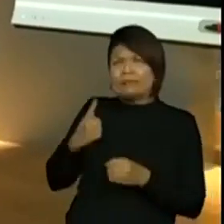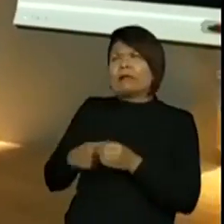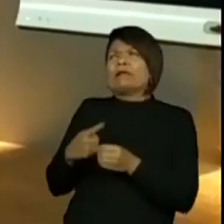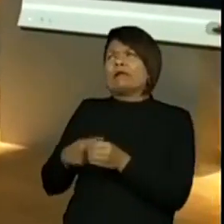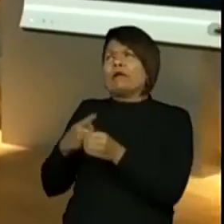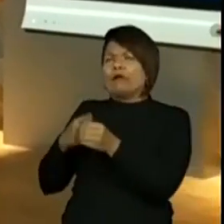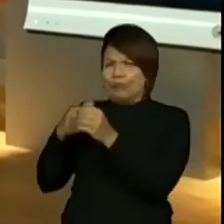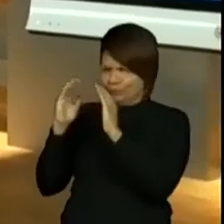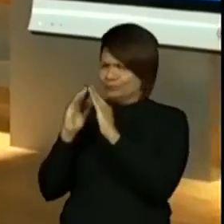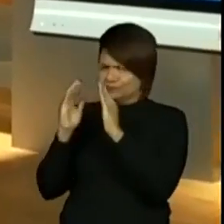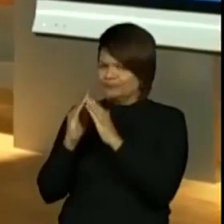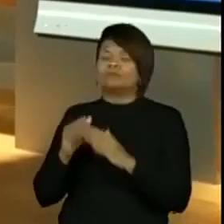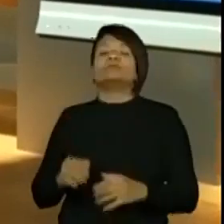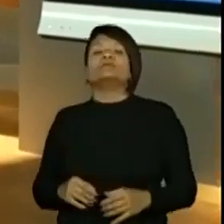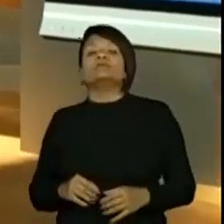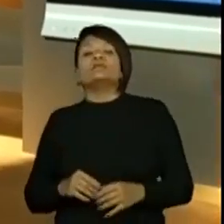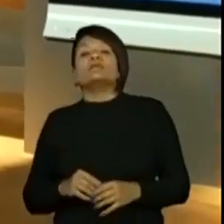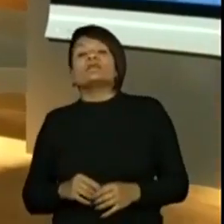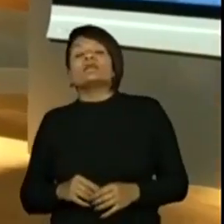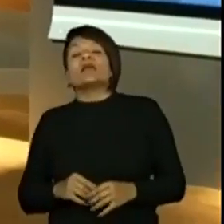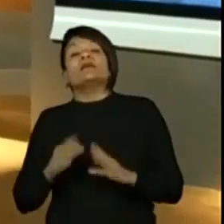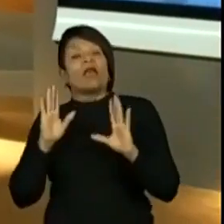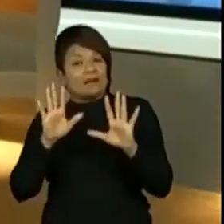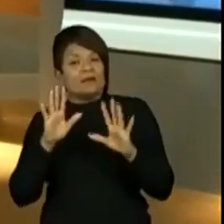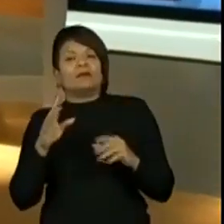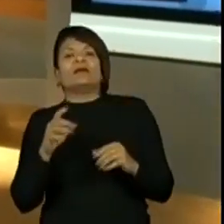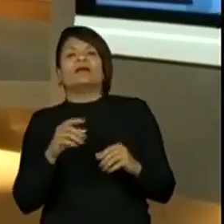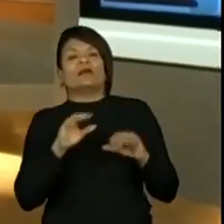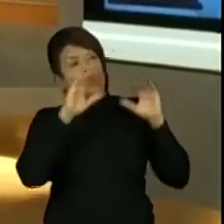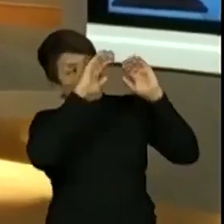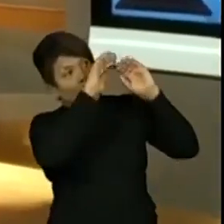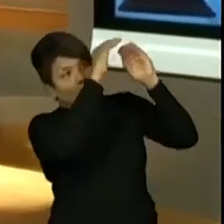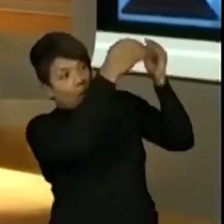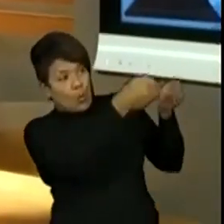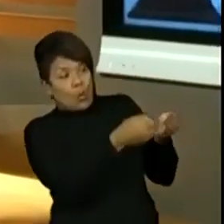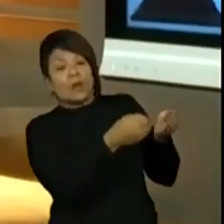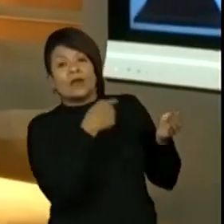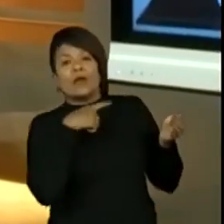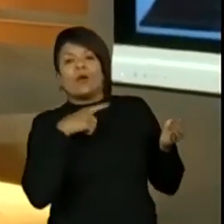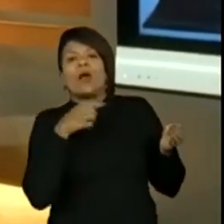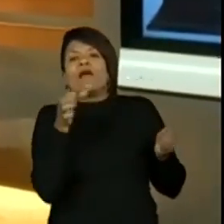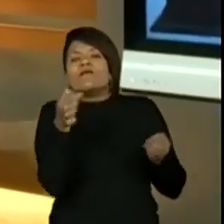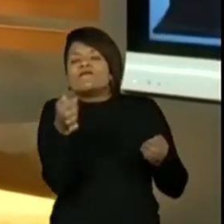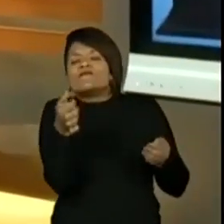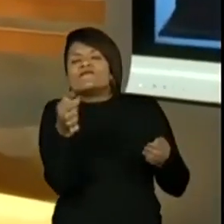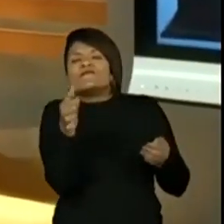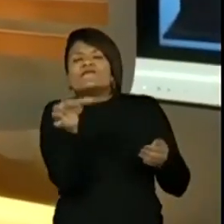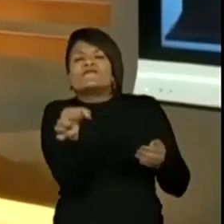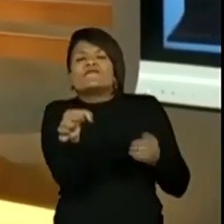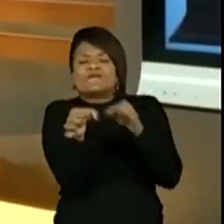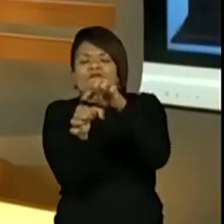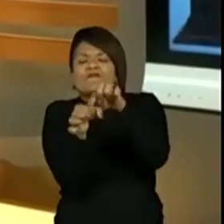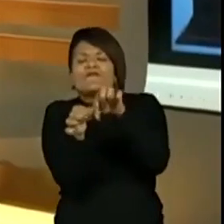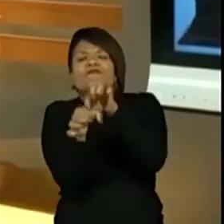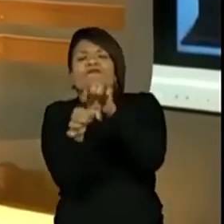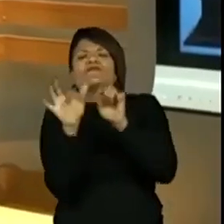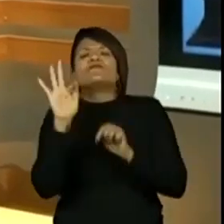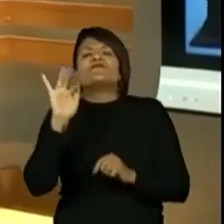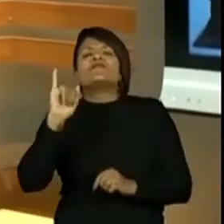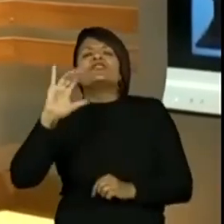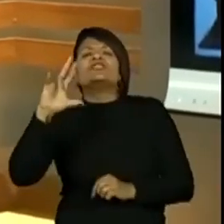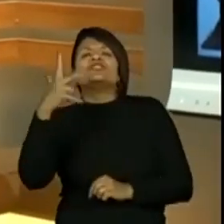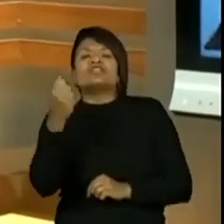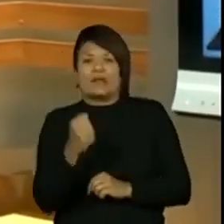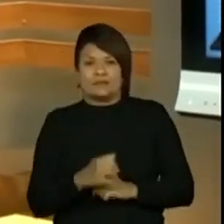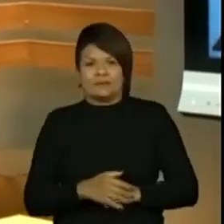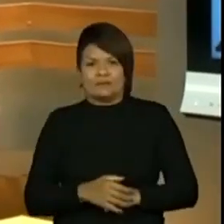pessoal, que o nosso orelhão era de ficha. Não é tempo de vocês, nem vão imaginar o que é isso. Né?